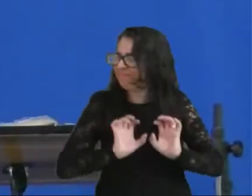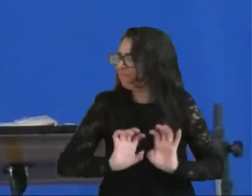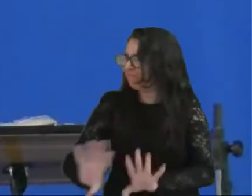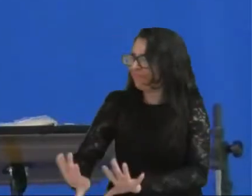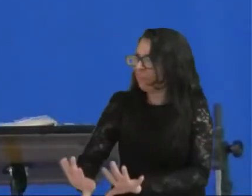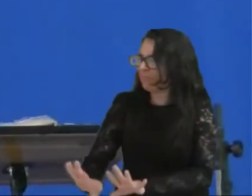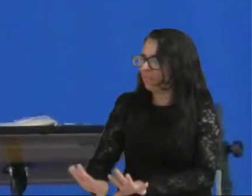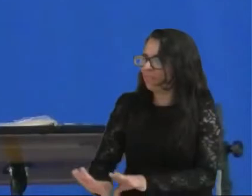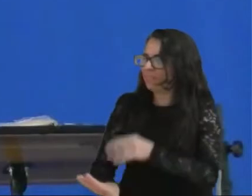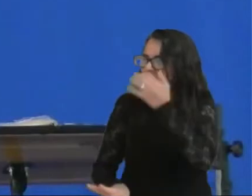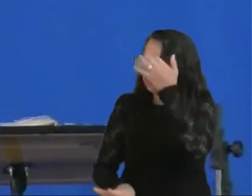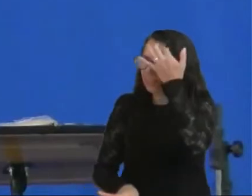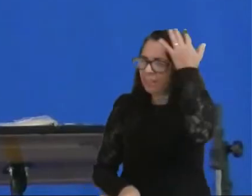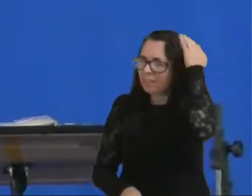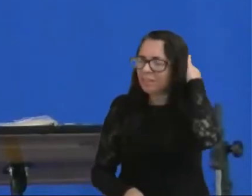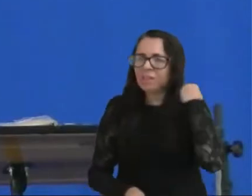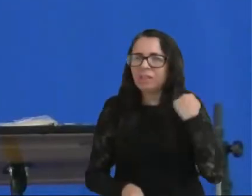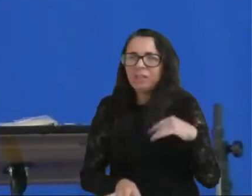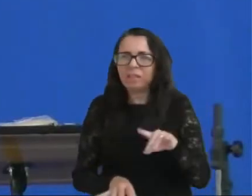totalmente gelado,